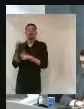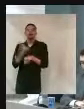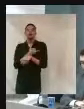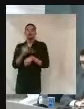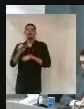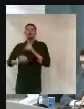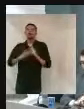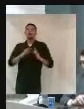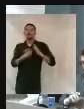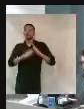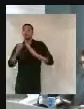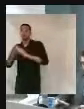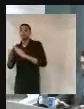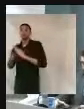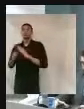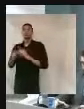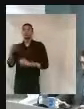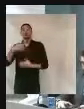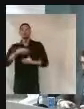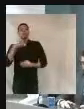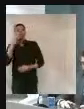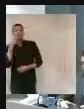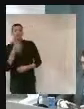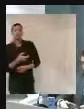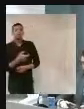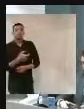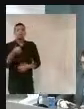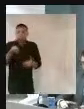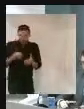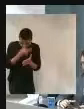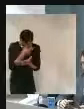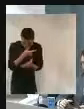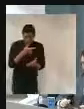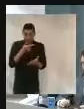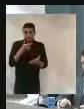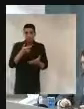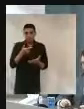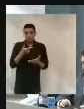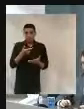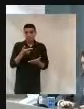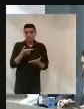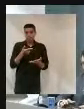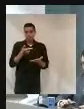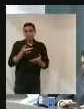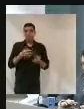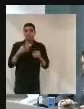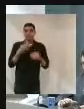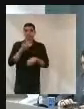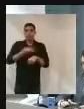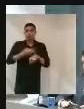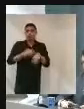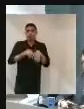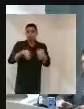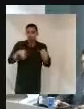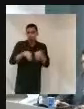principalmente as construtoras, tenham interesse em comprar, adquirir o pó do